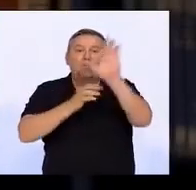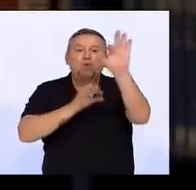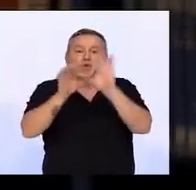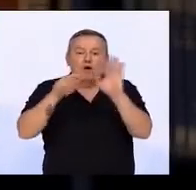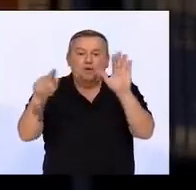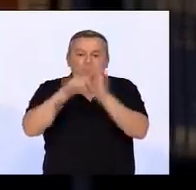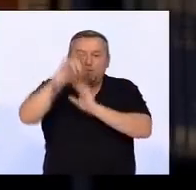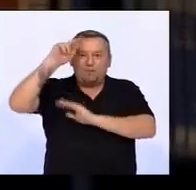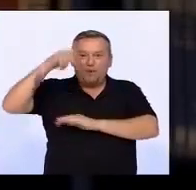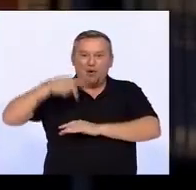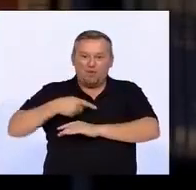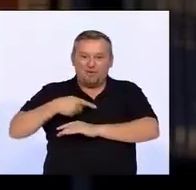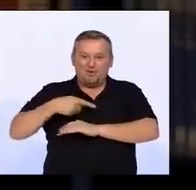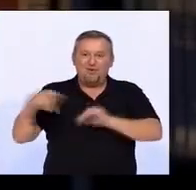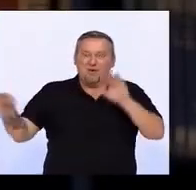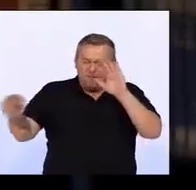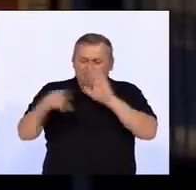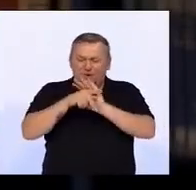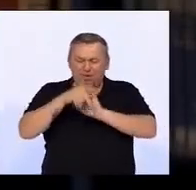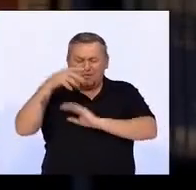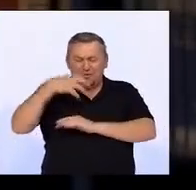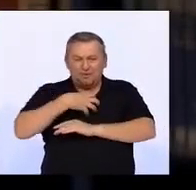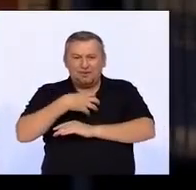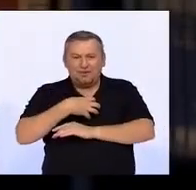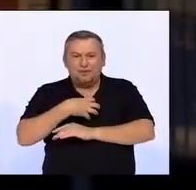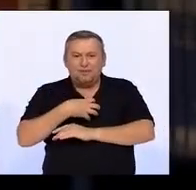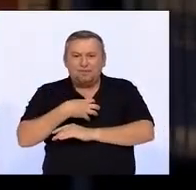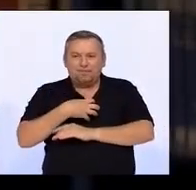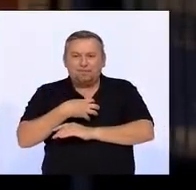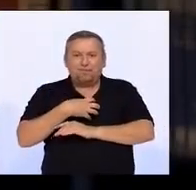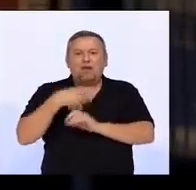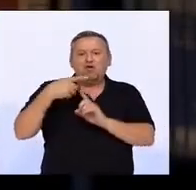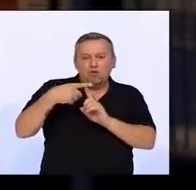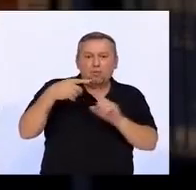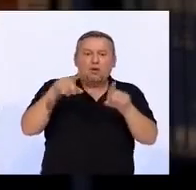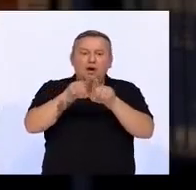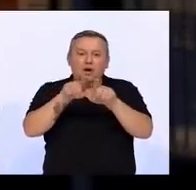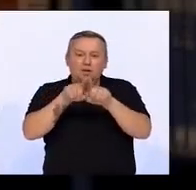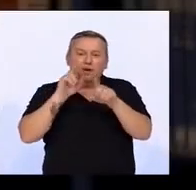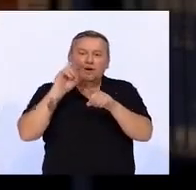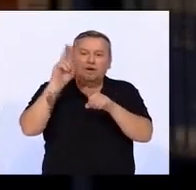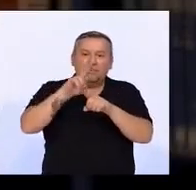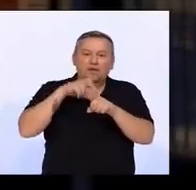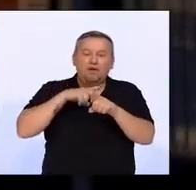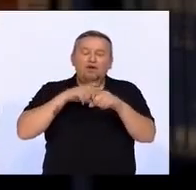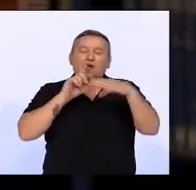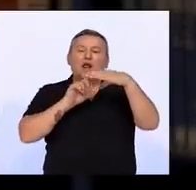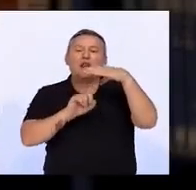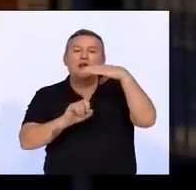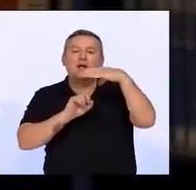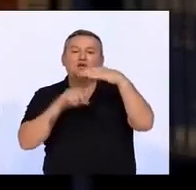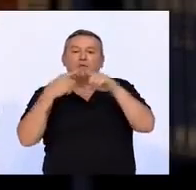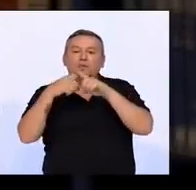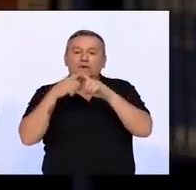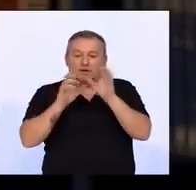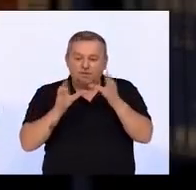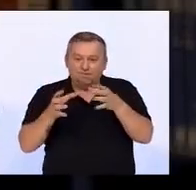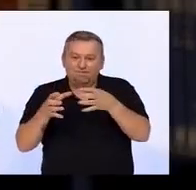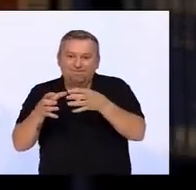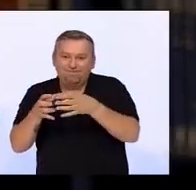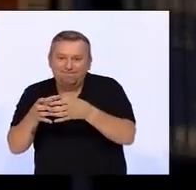seu, uma cara própria. E aí ficou com rótulos de fisiologismo e clientelismo, porque a cúpula